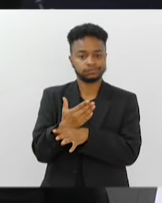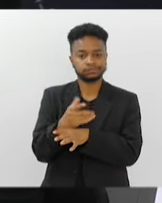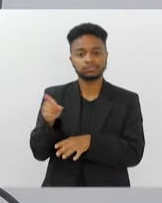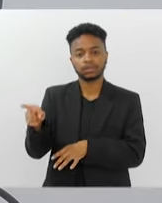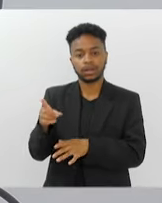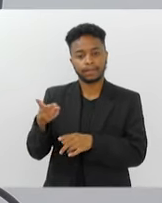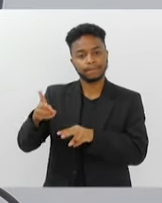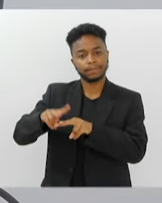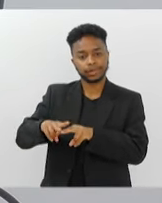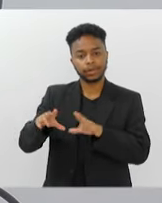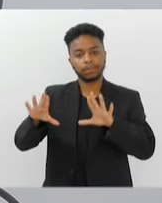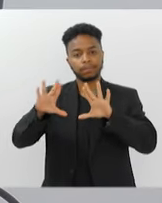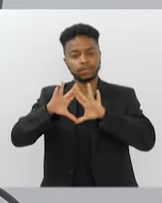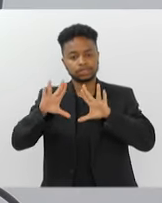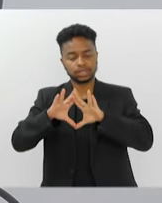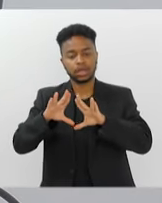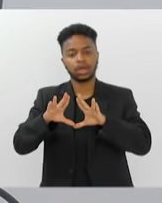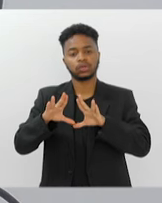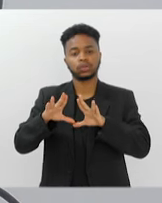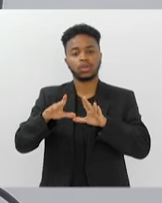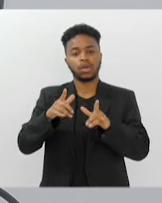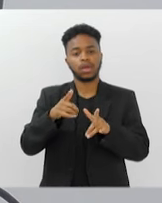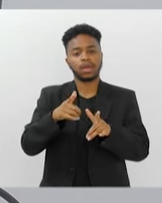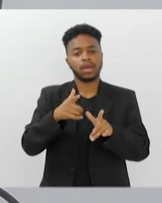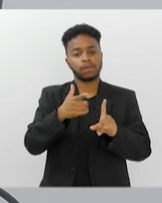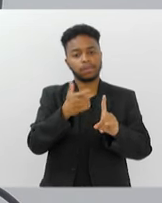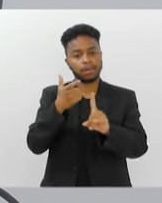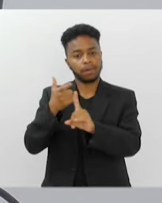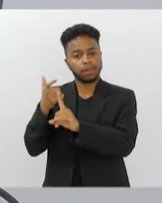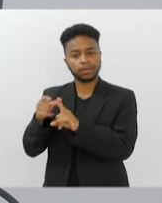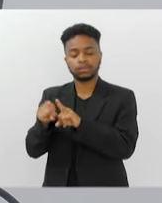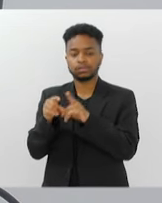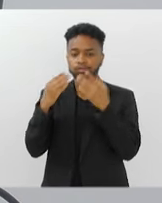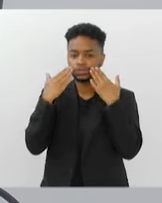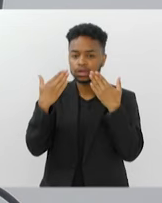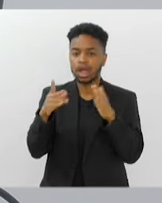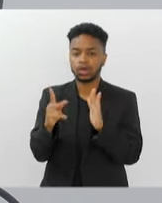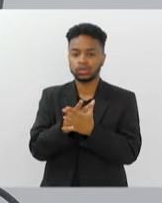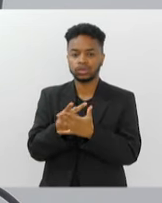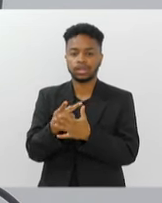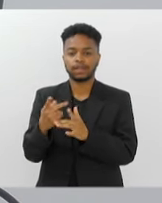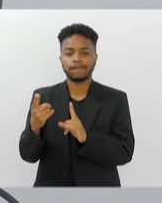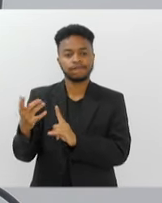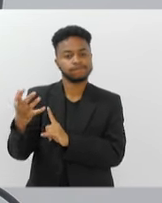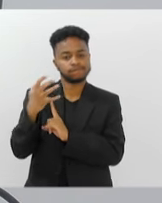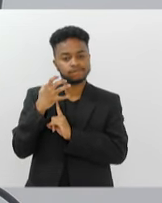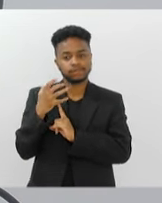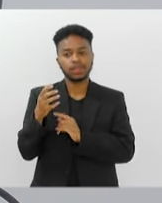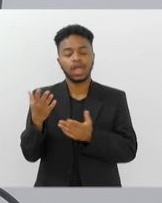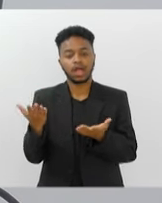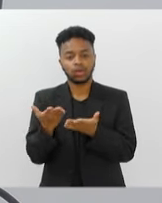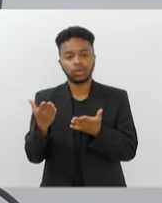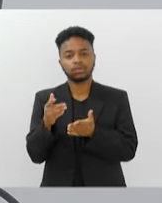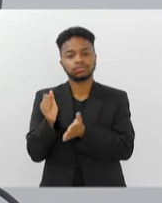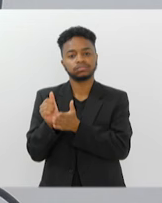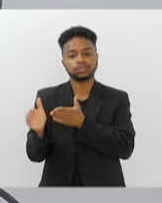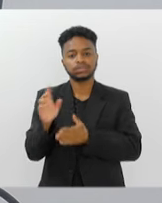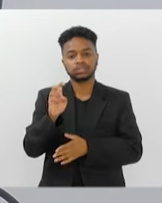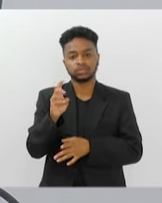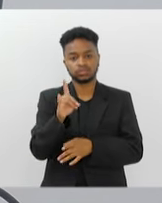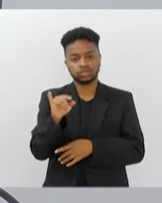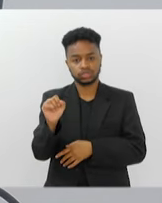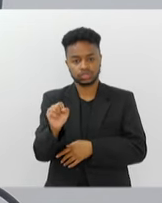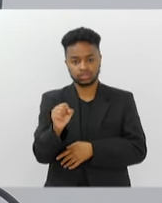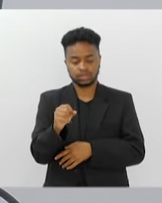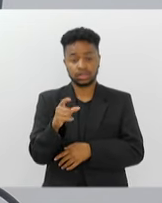milicianos assassinos se expôs foi ameaçado vossa excelência tá fora do cargo há 5 dias vossa